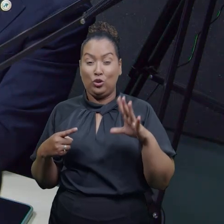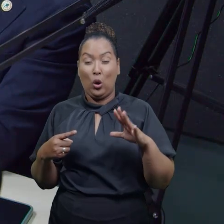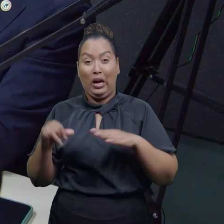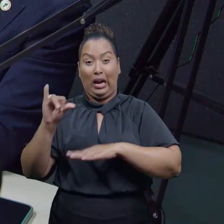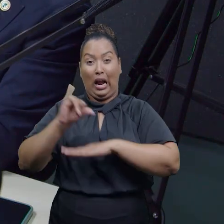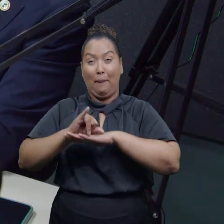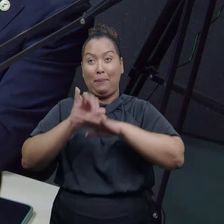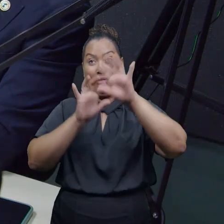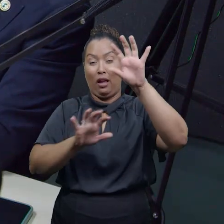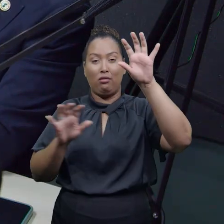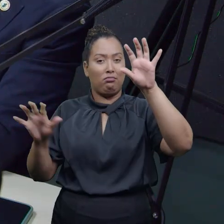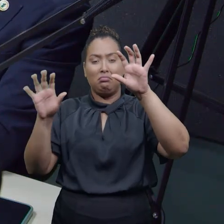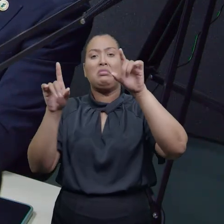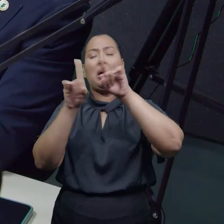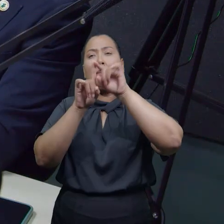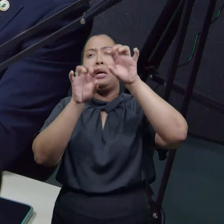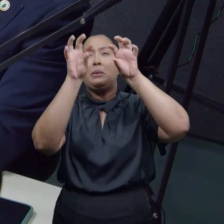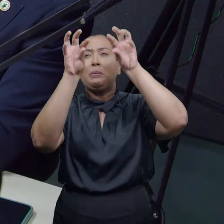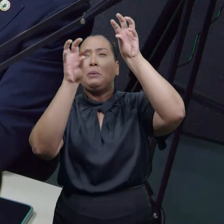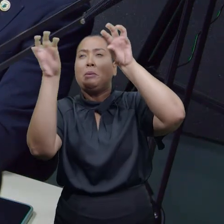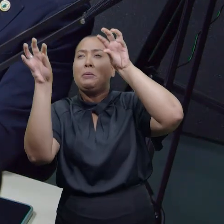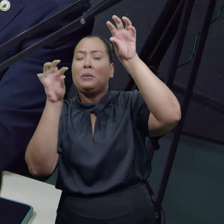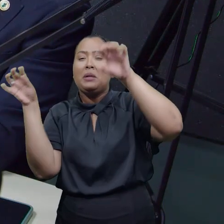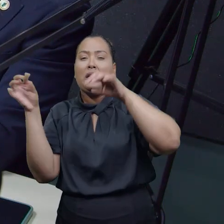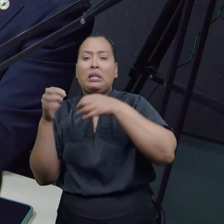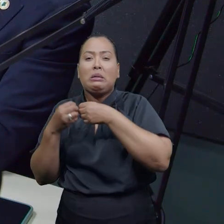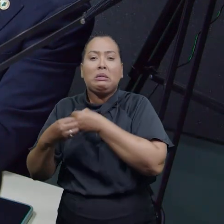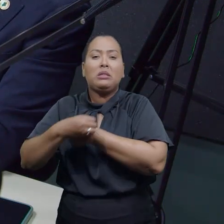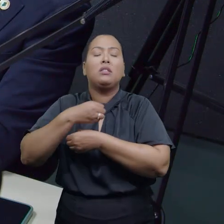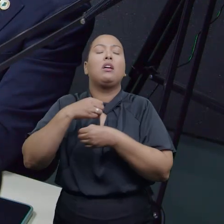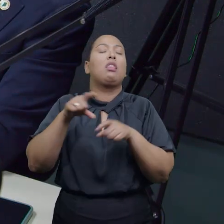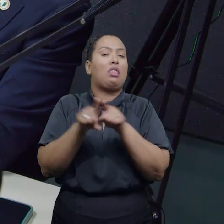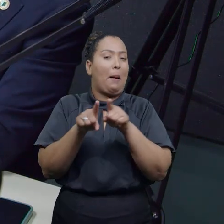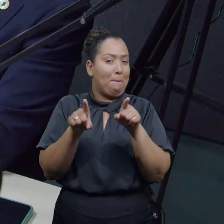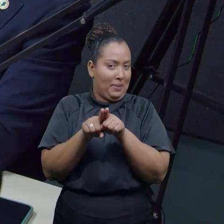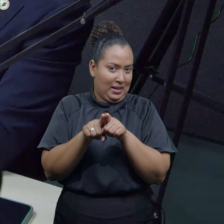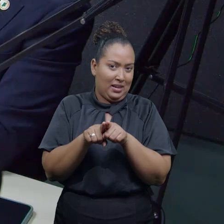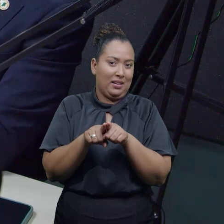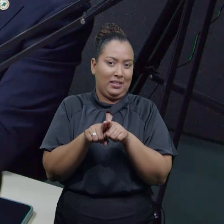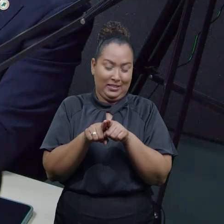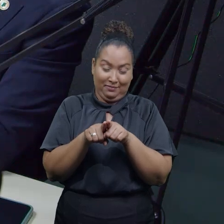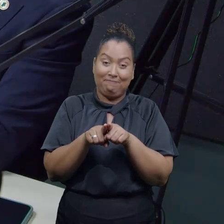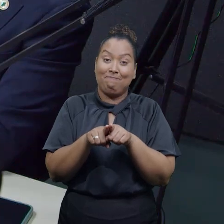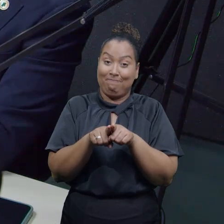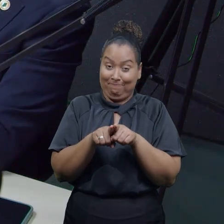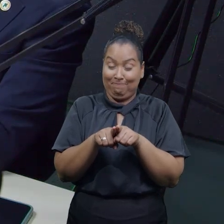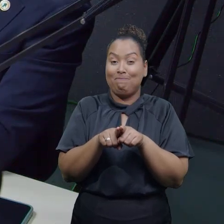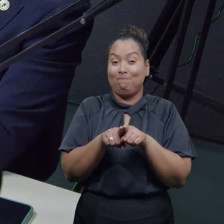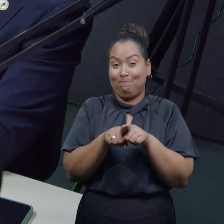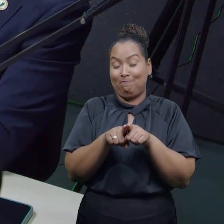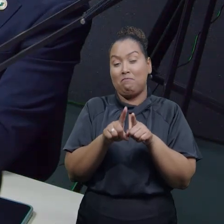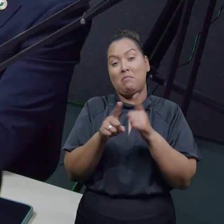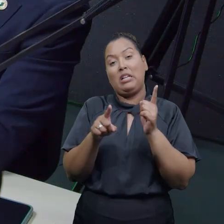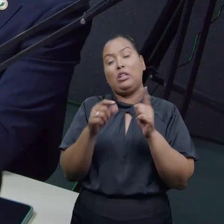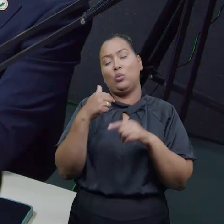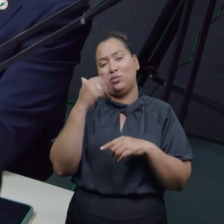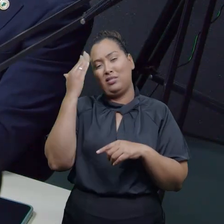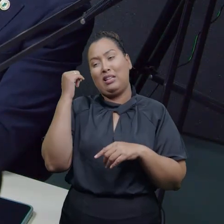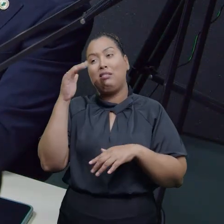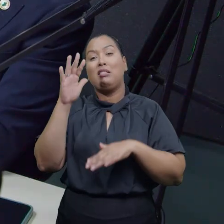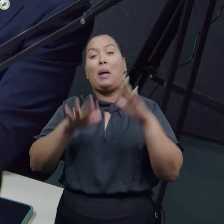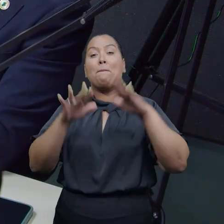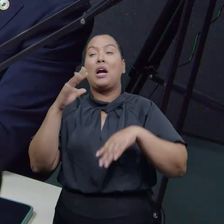mas também às cidades consideradas menores. E, enfim, lógico que o olhar muda, né, de acordo